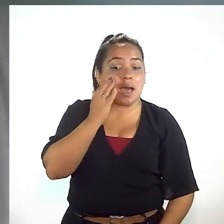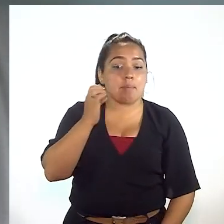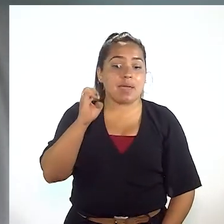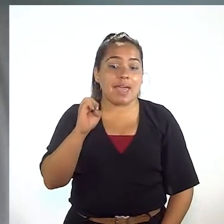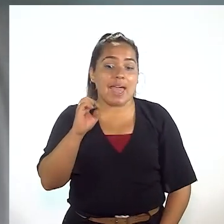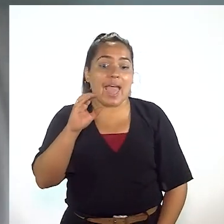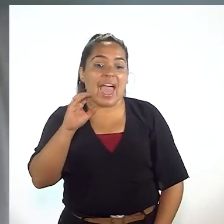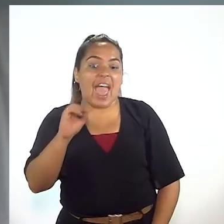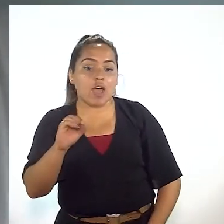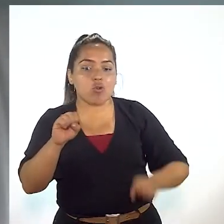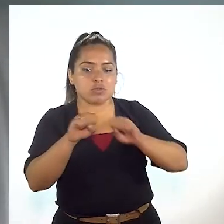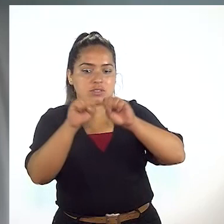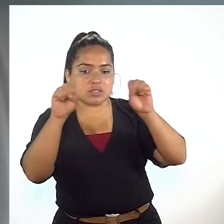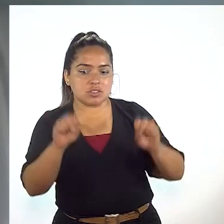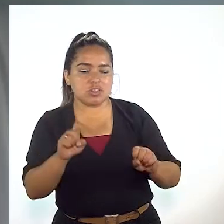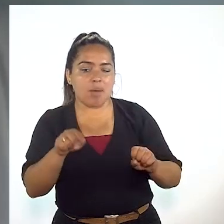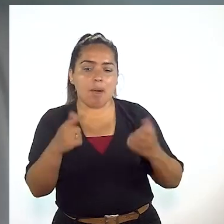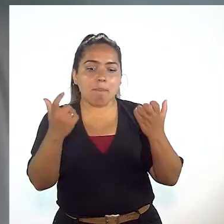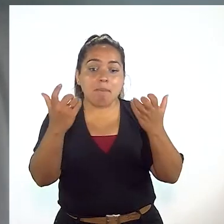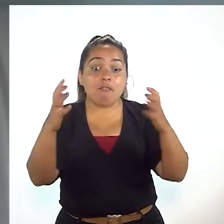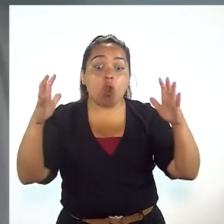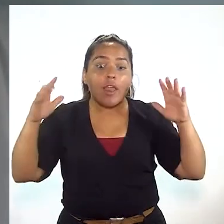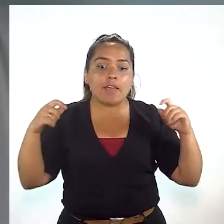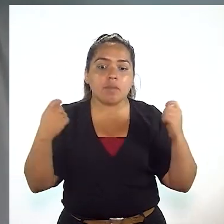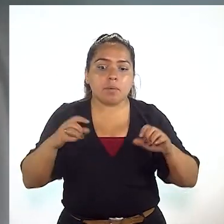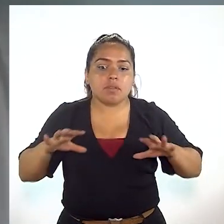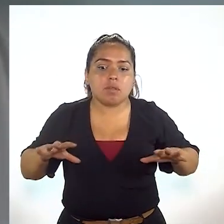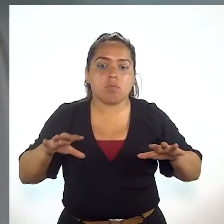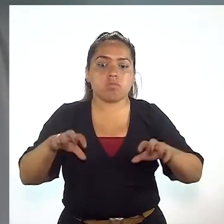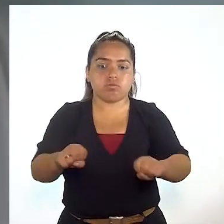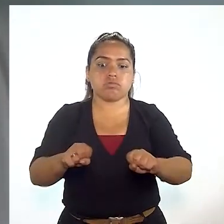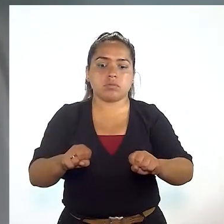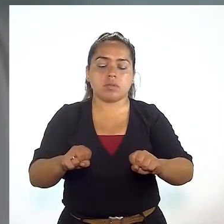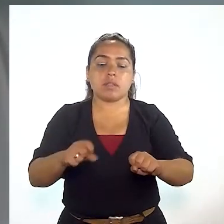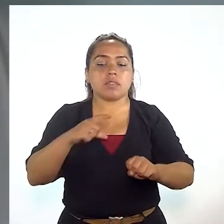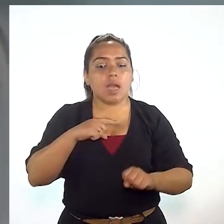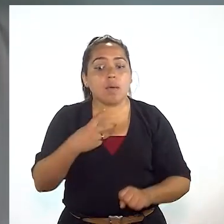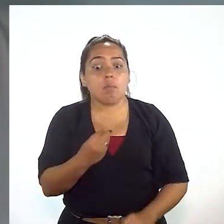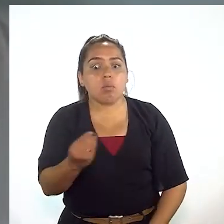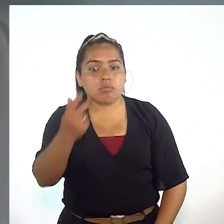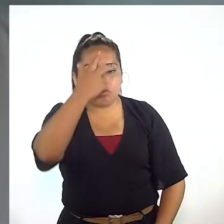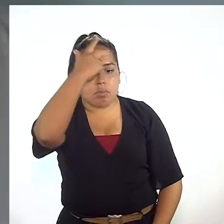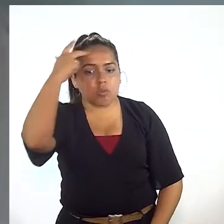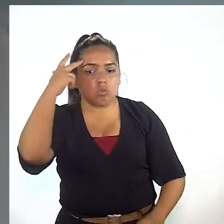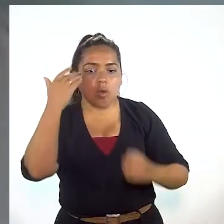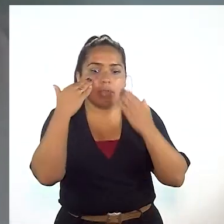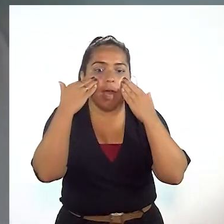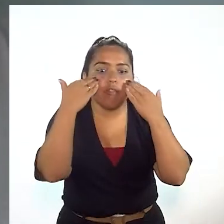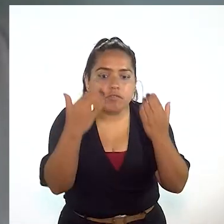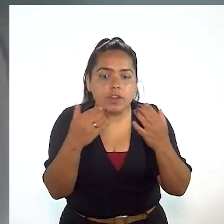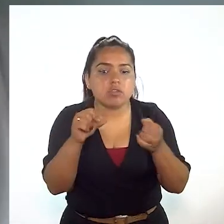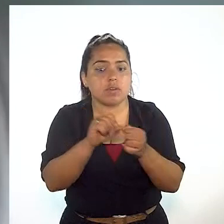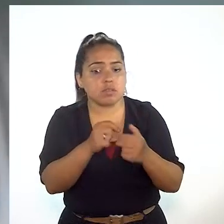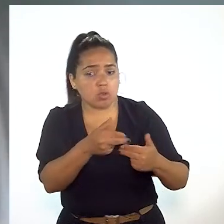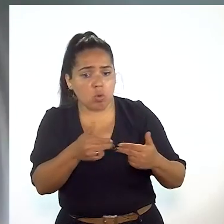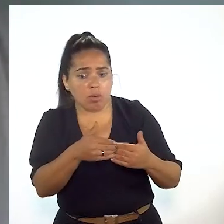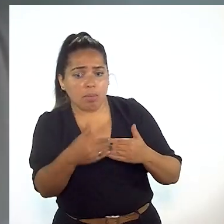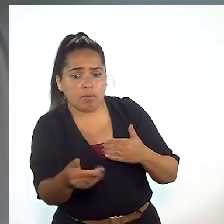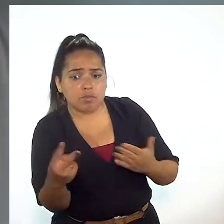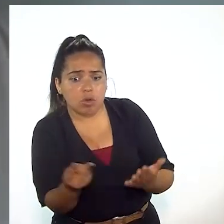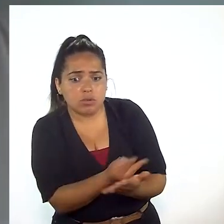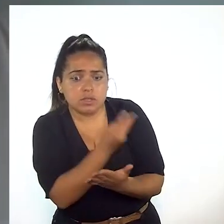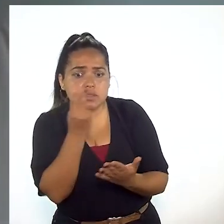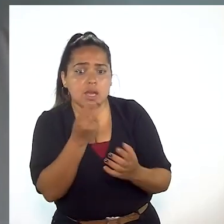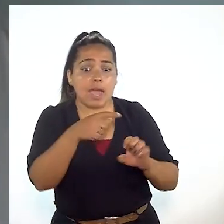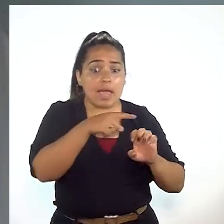o ecossistema, né, como o próprio nome diz, é uma floresta que a gente precisa povoar, e a gente sabe o quanto a gente tem de pessoas na linha de